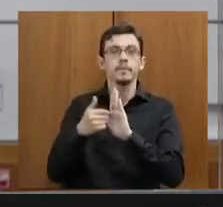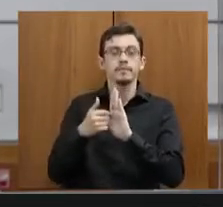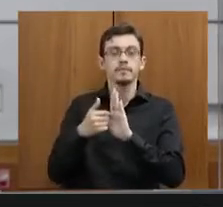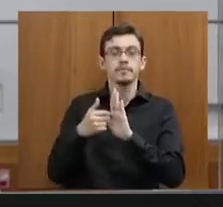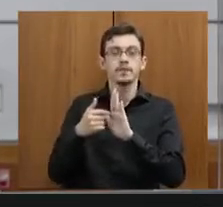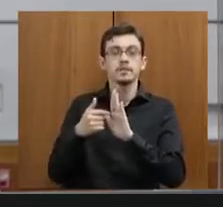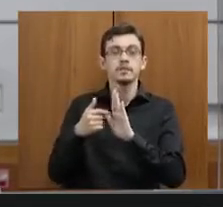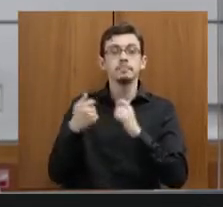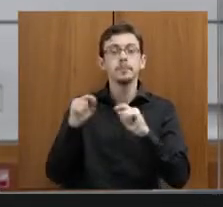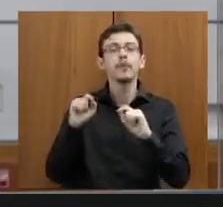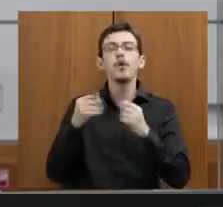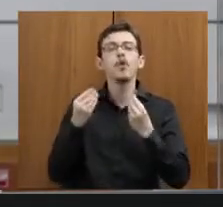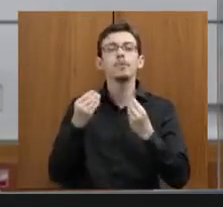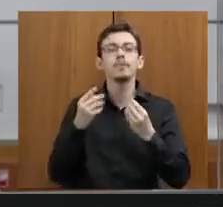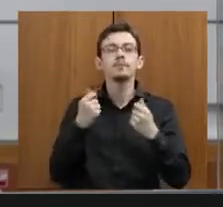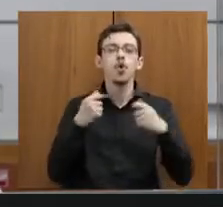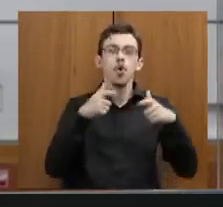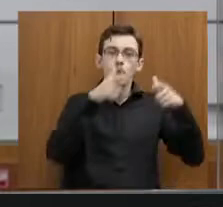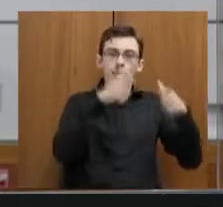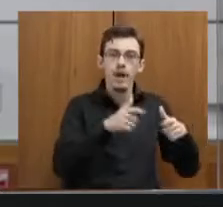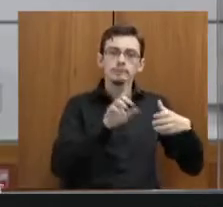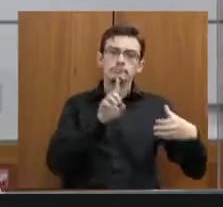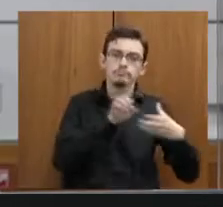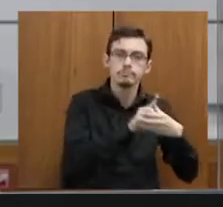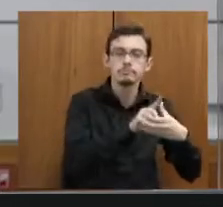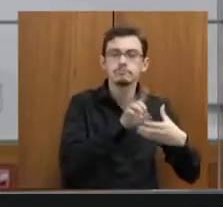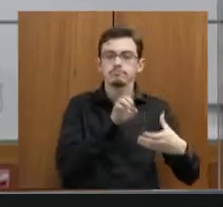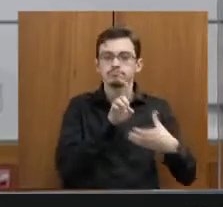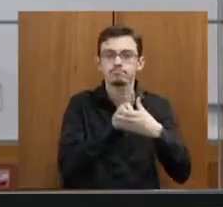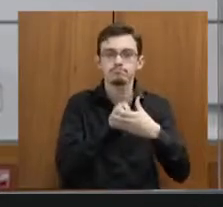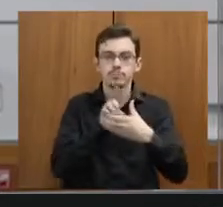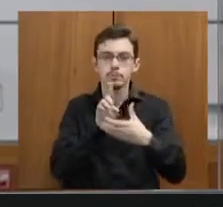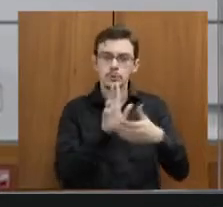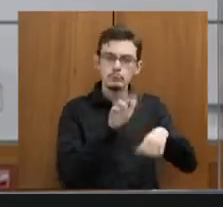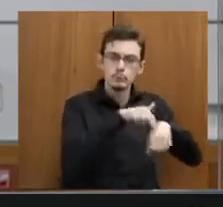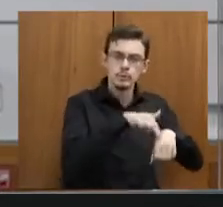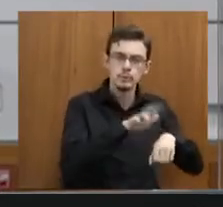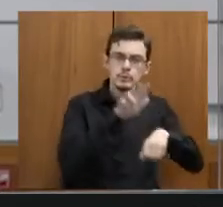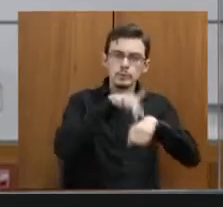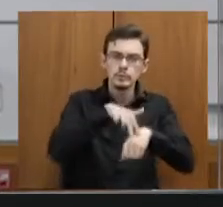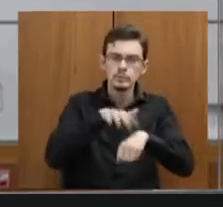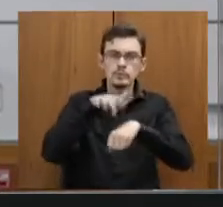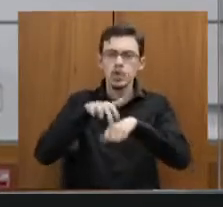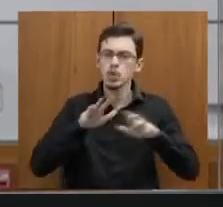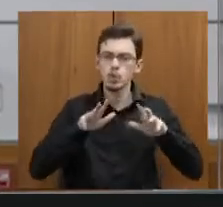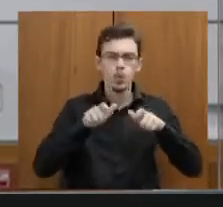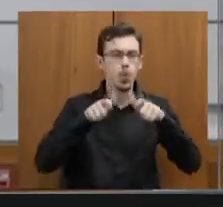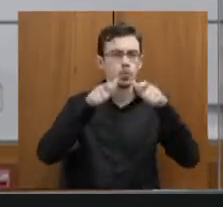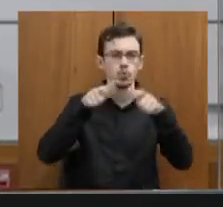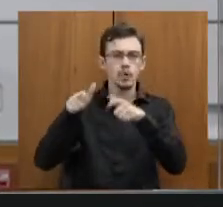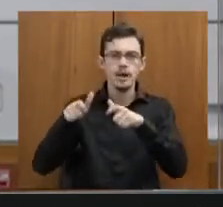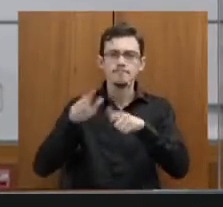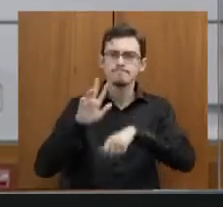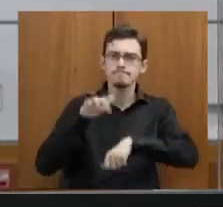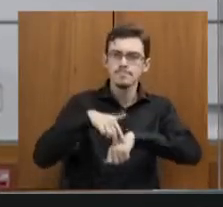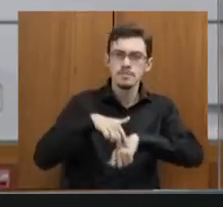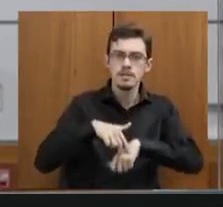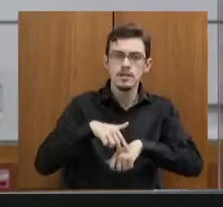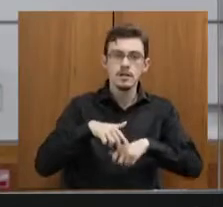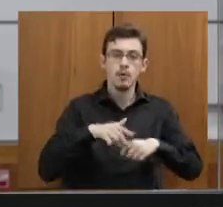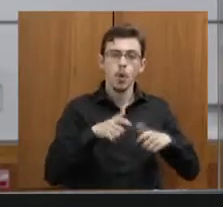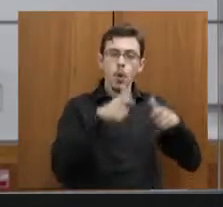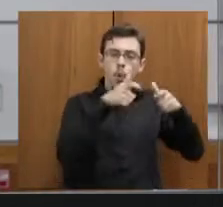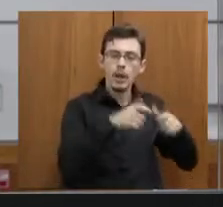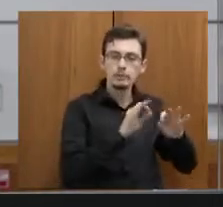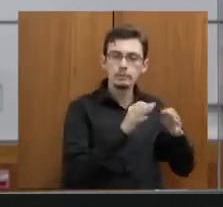temos que tá ocupando ocupando ocupando e ocupando desde pequeno espaço do Poder a dança espaço poder que a Presidente da